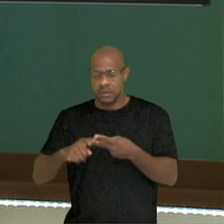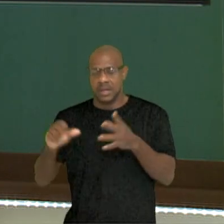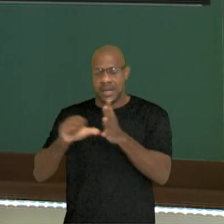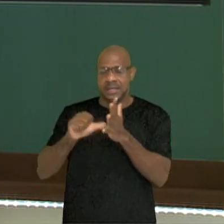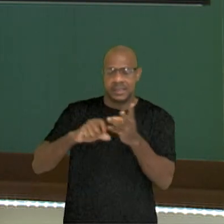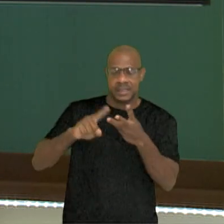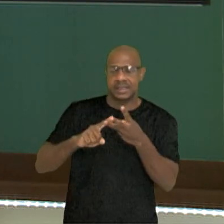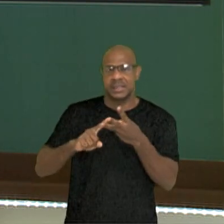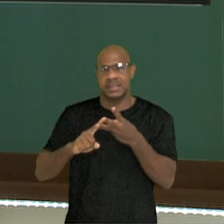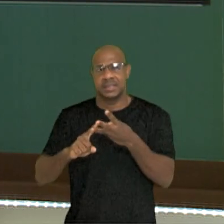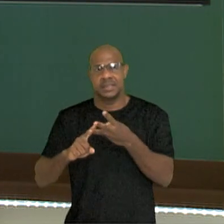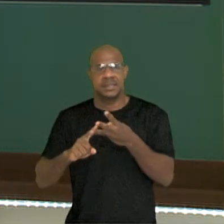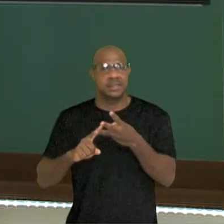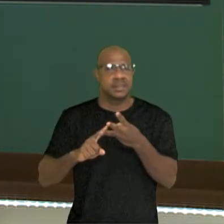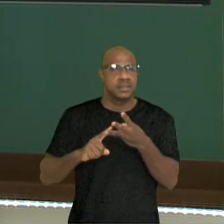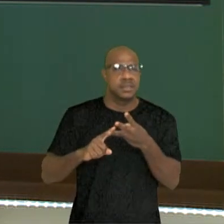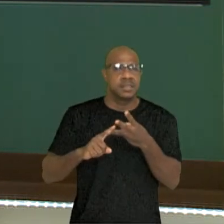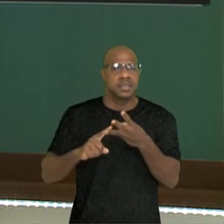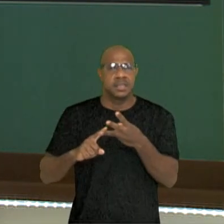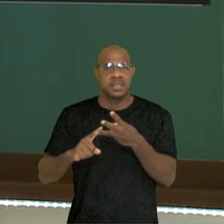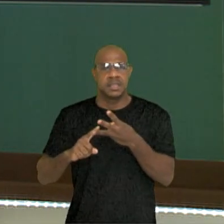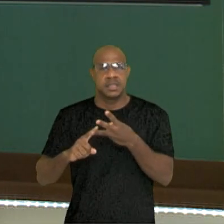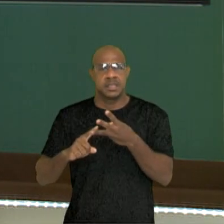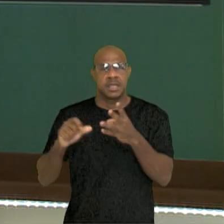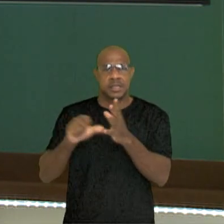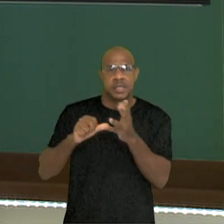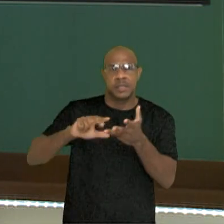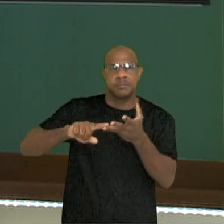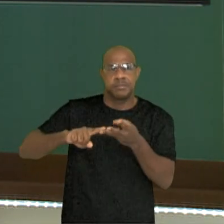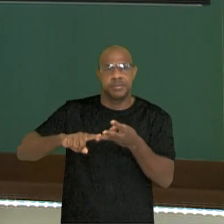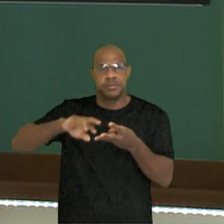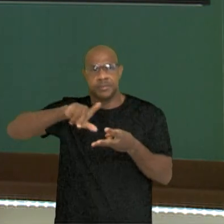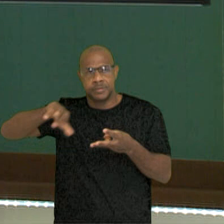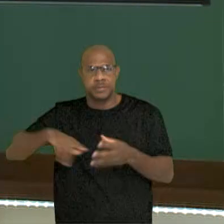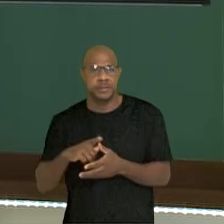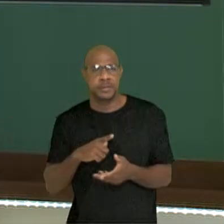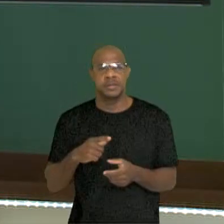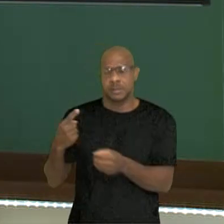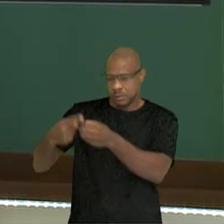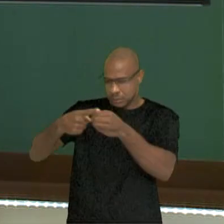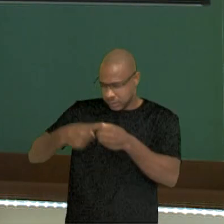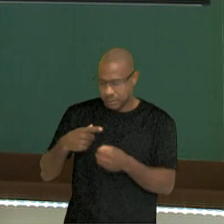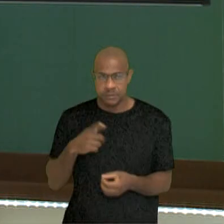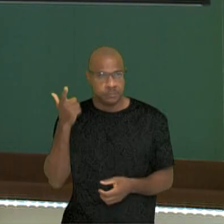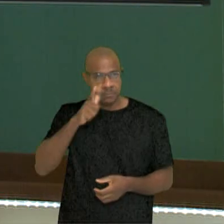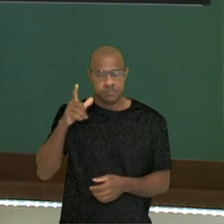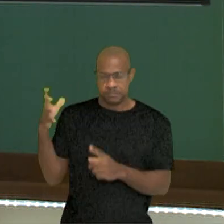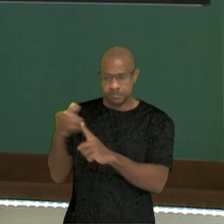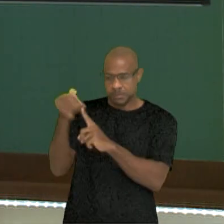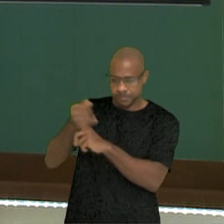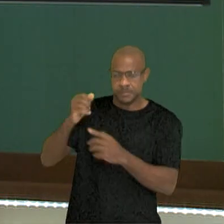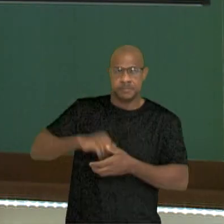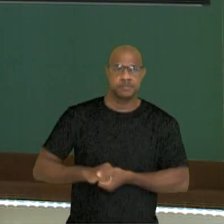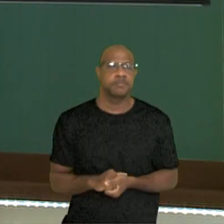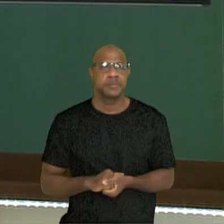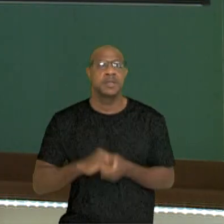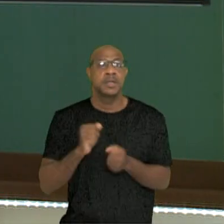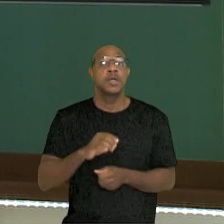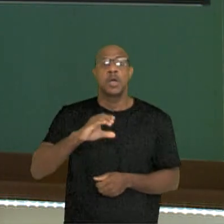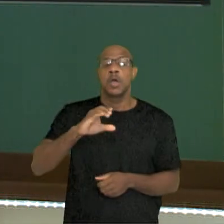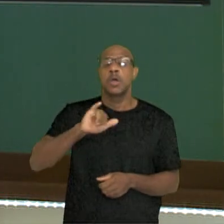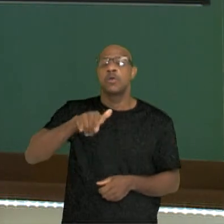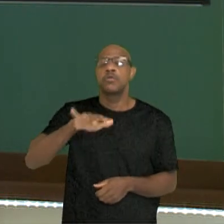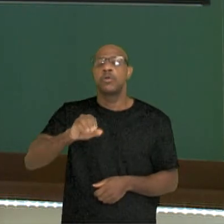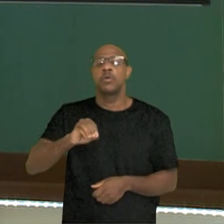essa região, né, do Mediterrâneo vai ser dominada lá com Júlio César, que a gente já vai ver quem que foi esse cara muito